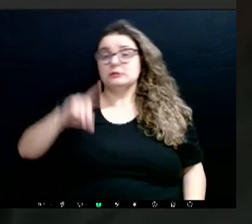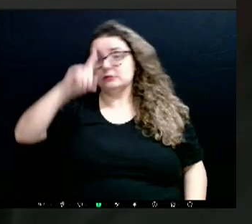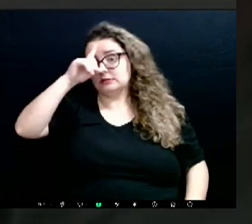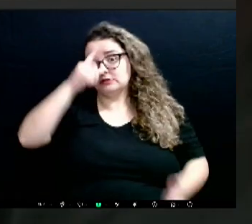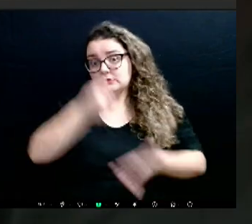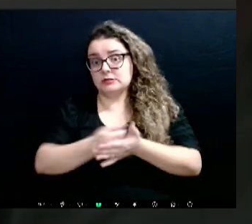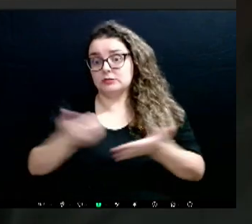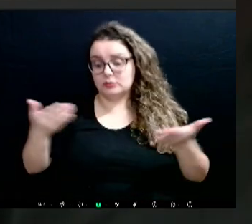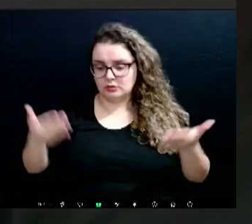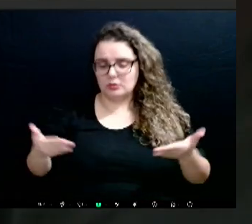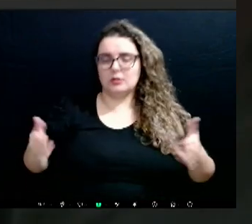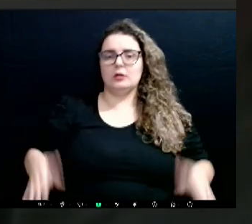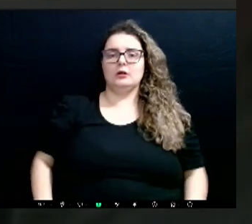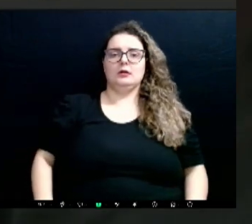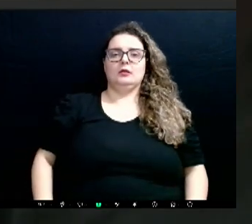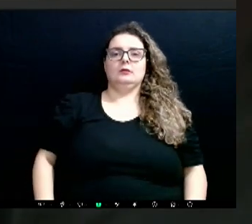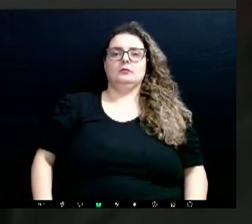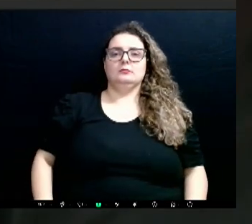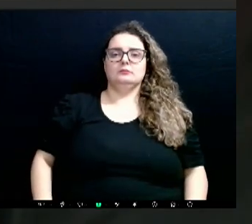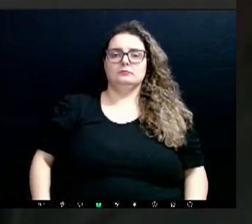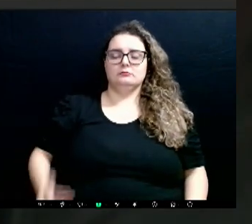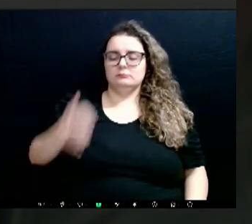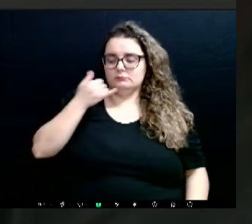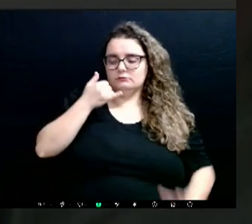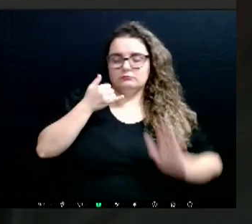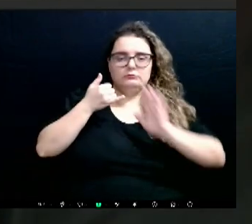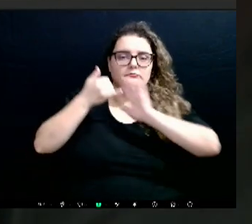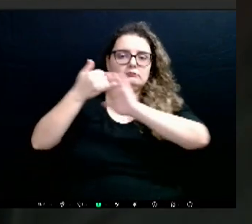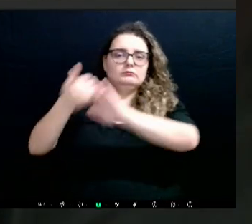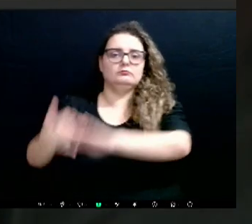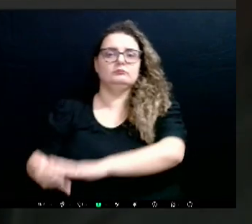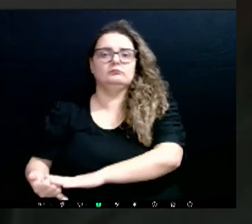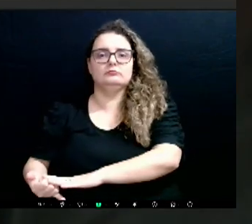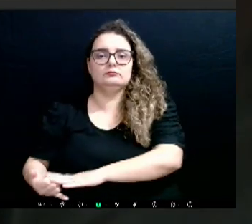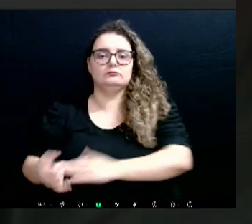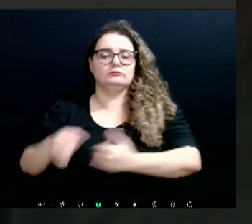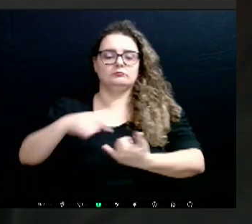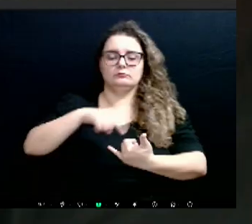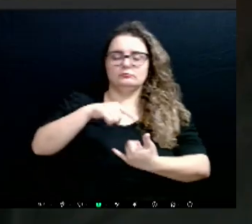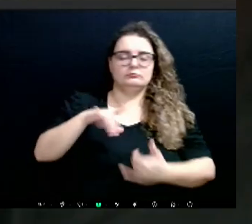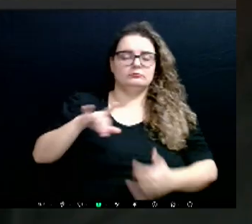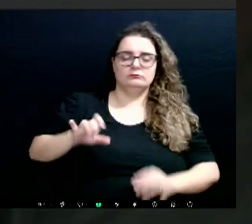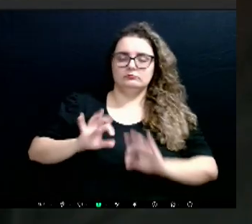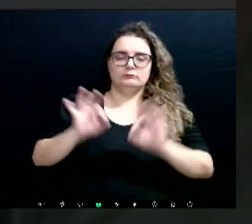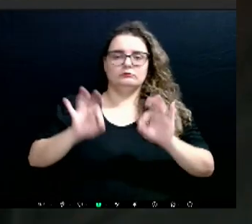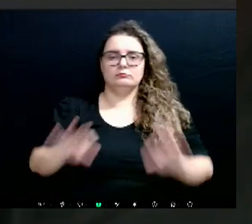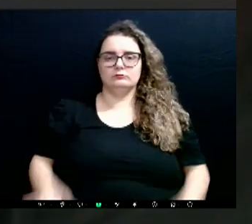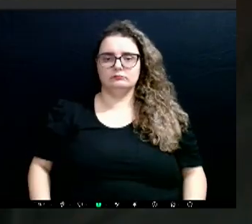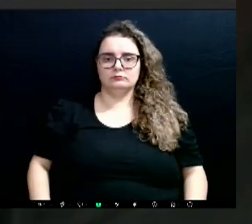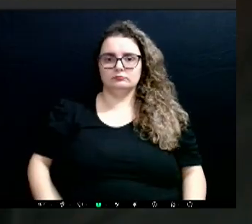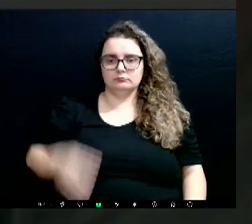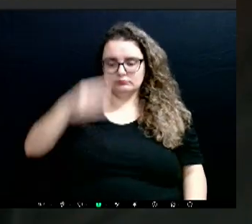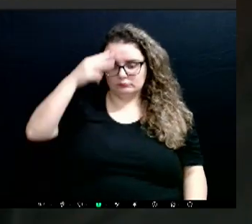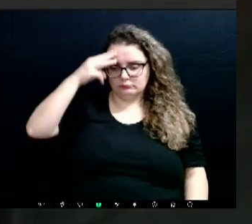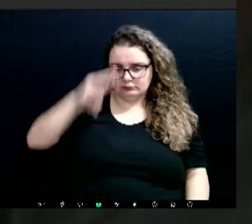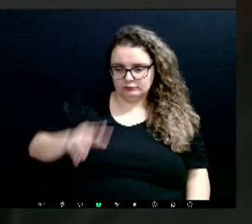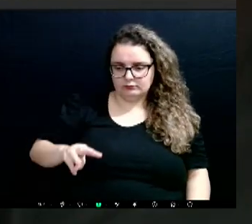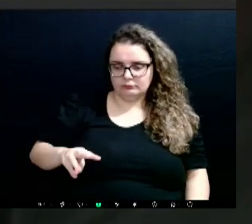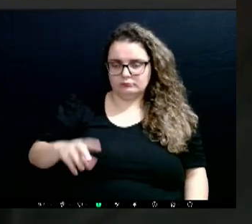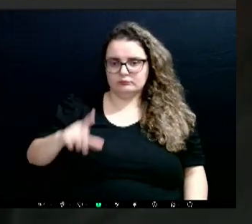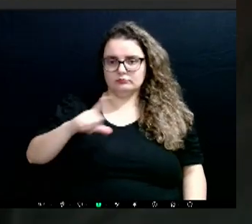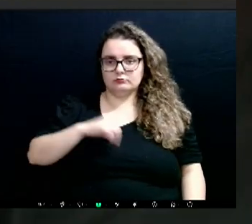vou abandonar meu celular, não vou mais rolar feed, não vou mais ver nada, e passo aí 3 dias, eu vou ter os sintomas